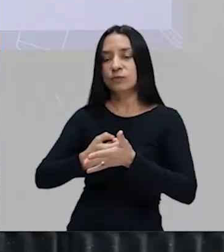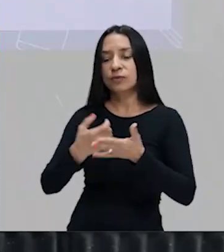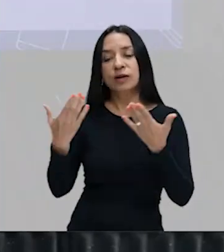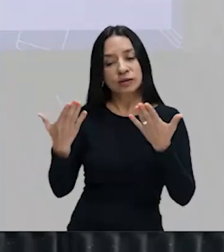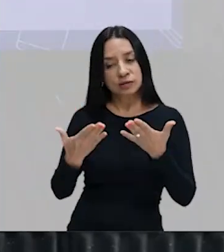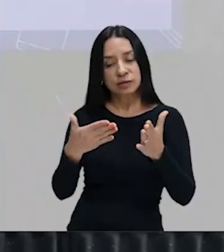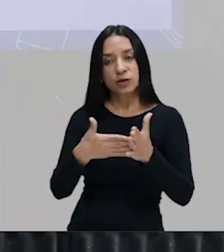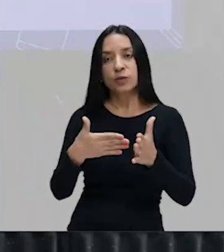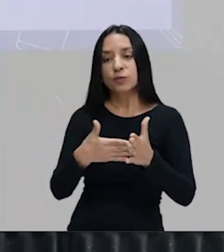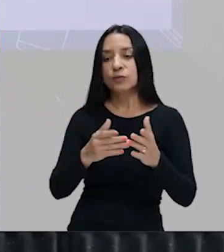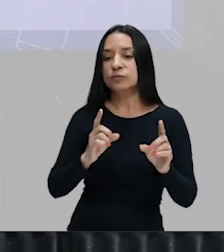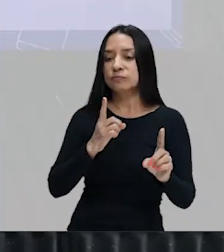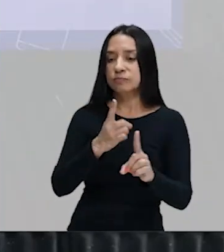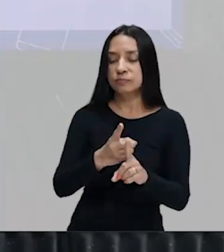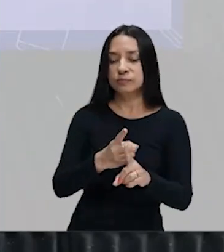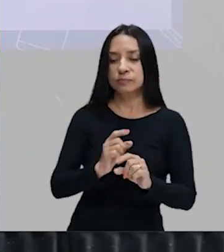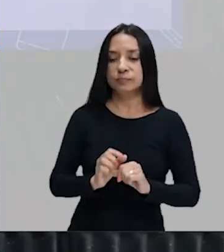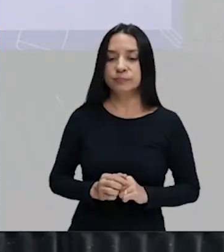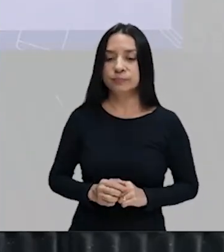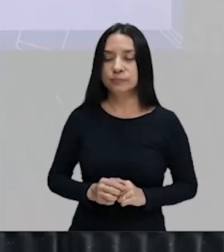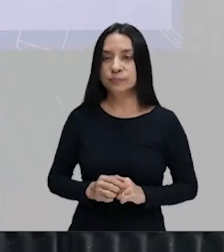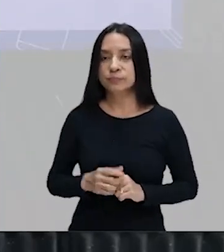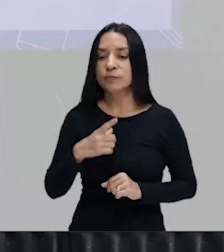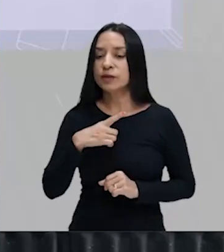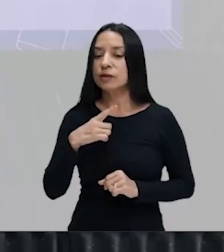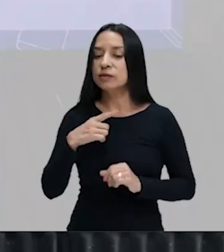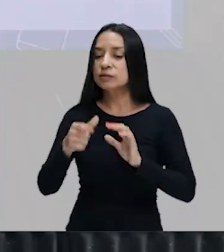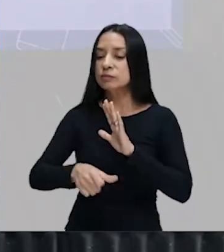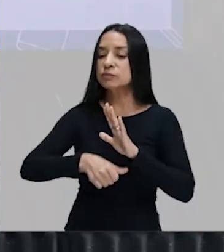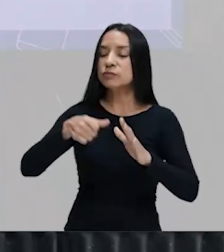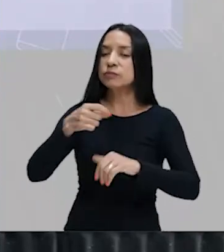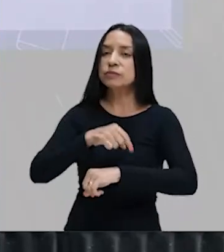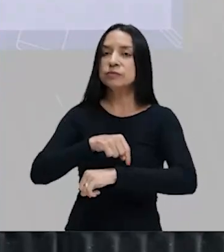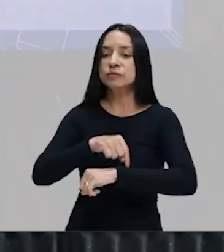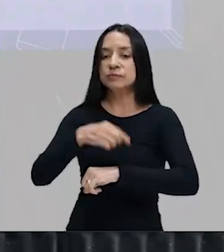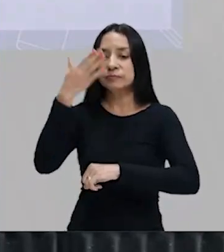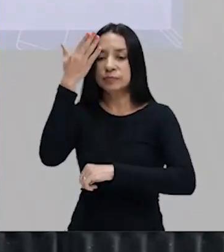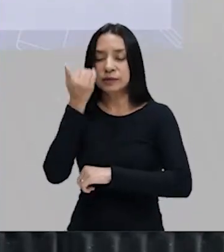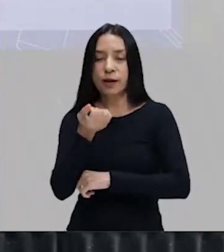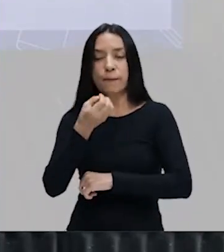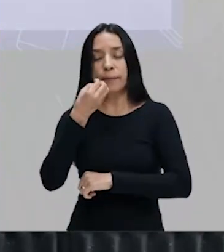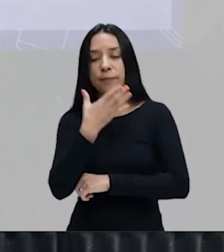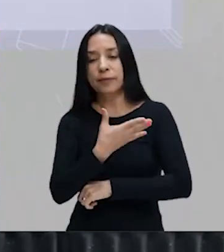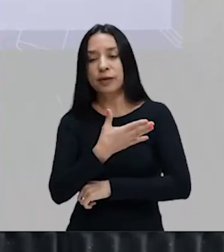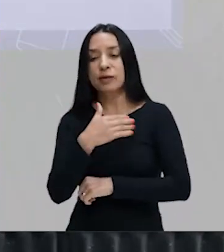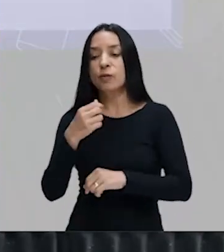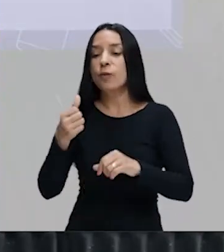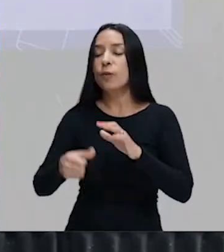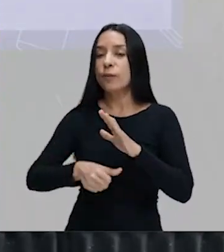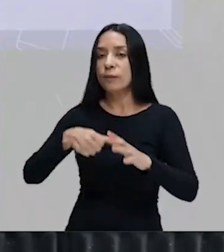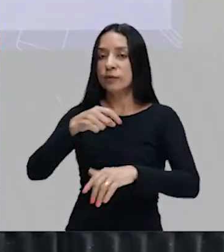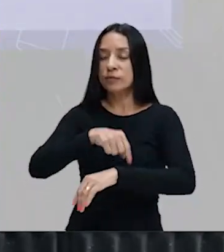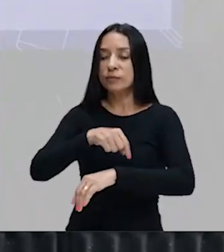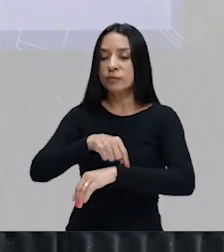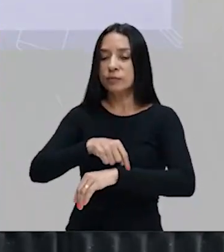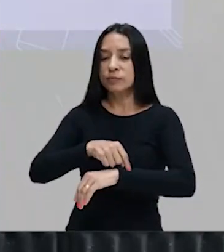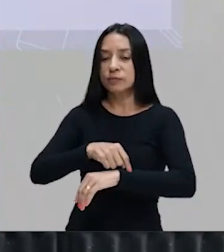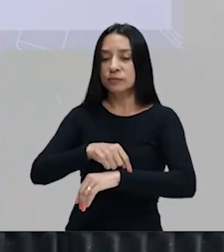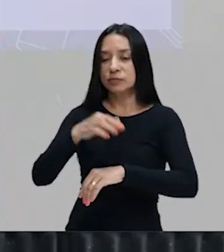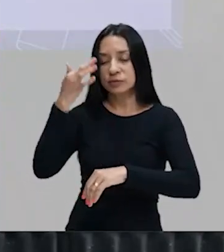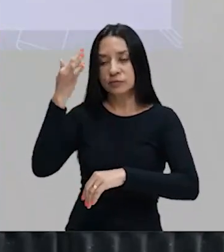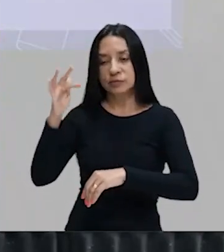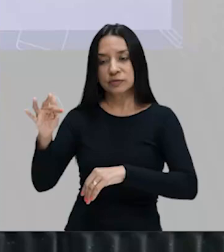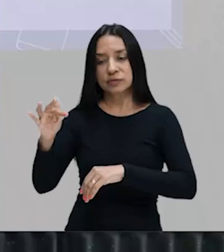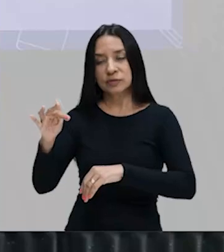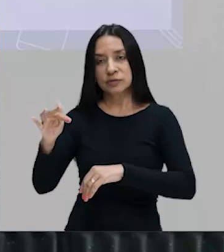tenta até hoje encontrar. Ok? Então nós temos um primeiro momento, você sabe muito bem que o primeiro momento da filosofia, logo quando sai